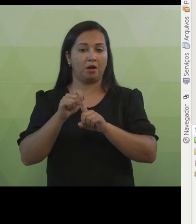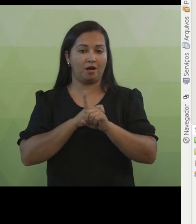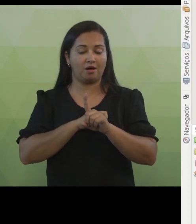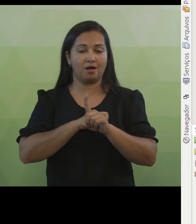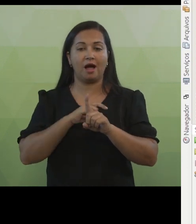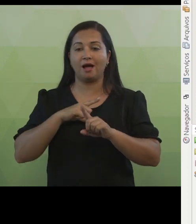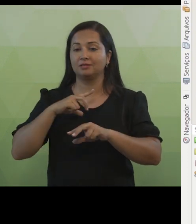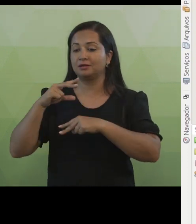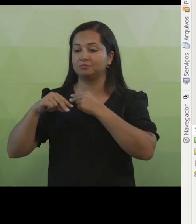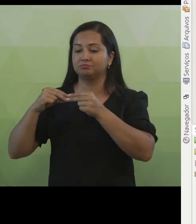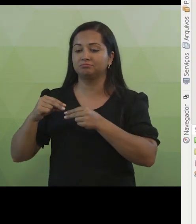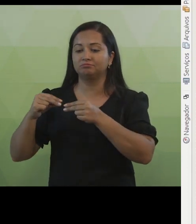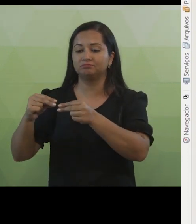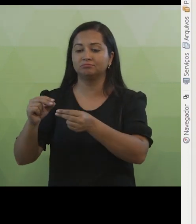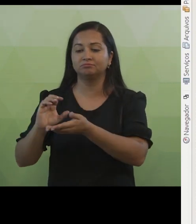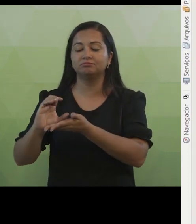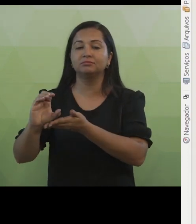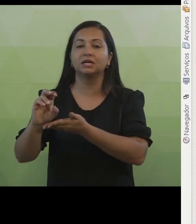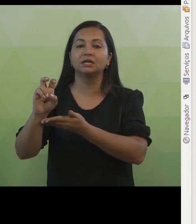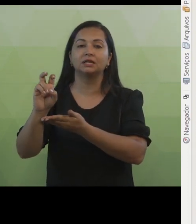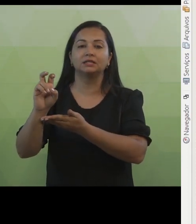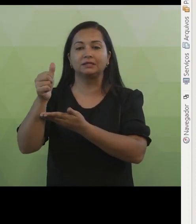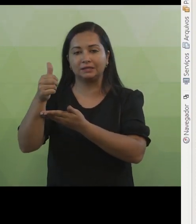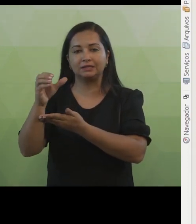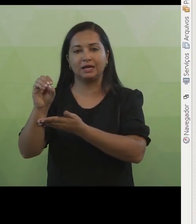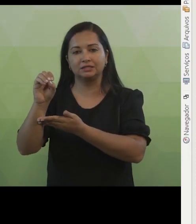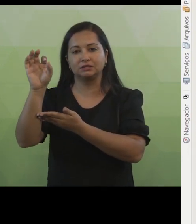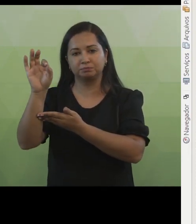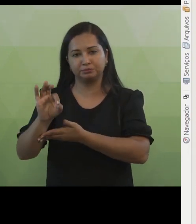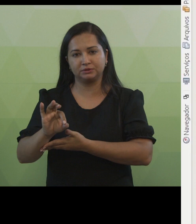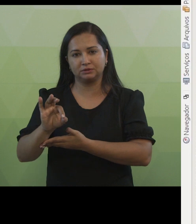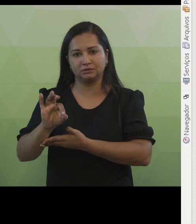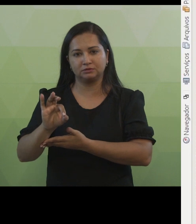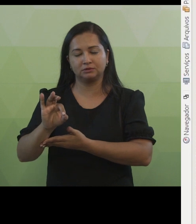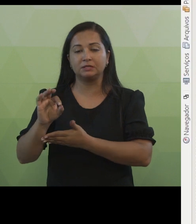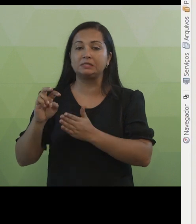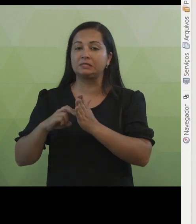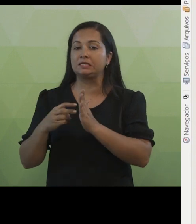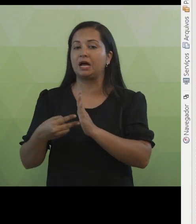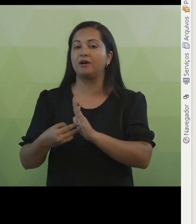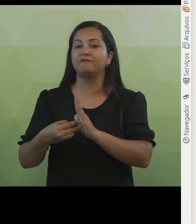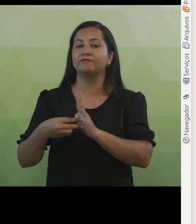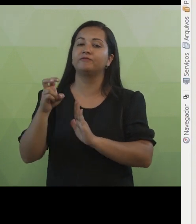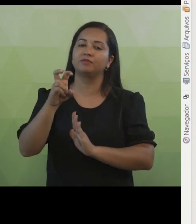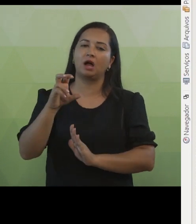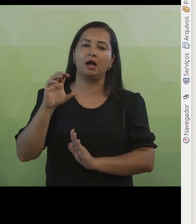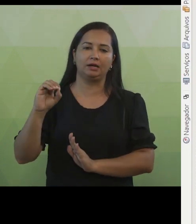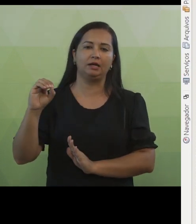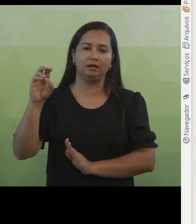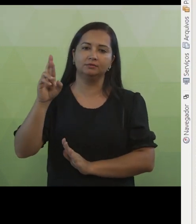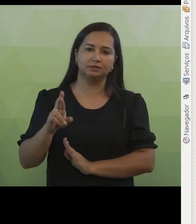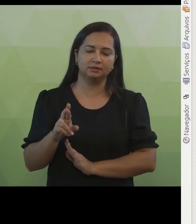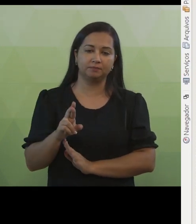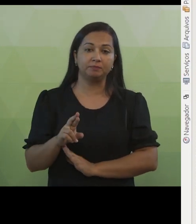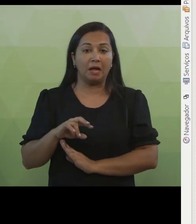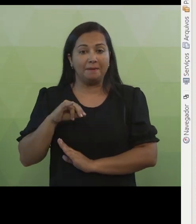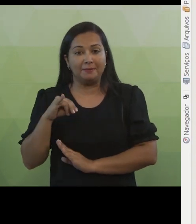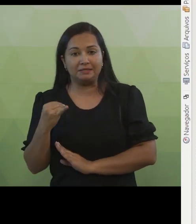seja, 500. Mas se eles tiver uma bonificação um pouco maior do que um funcionário